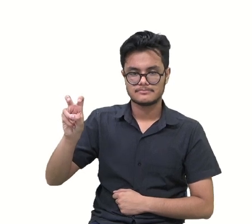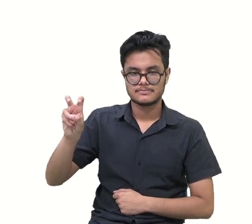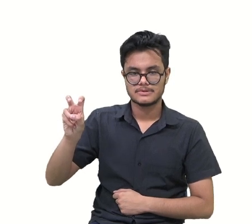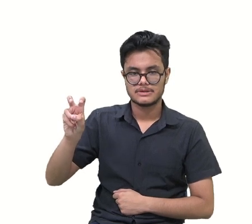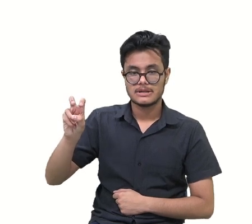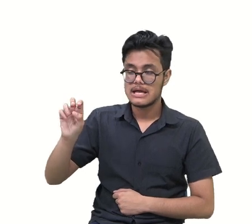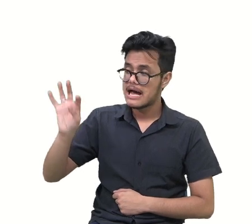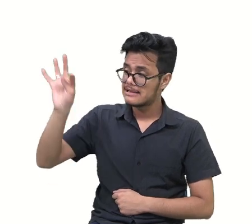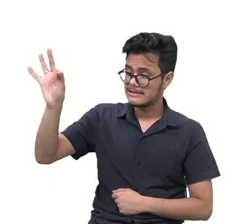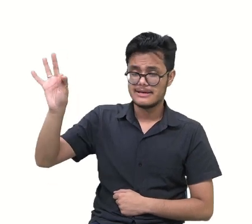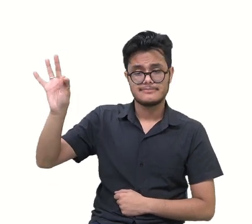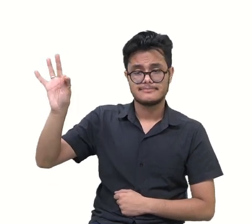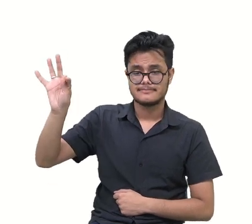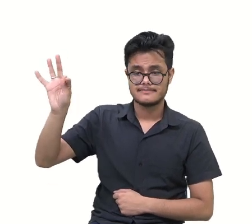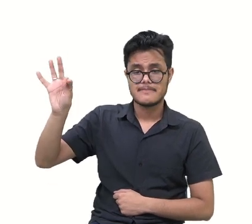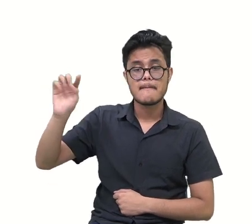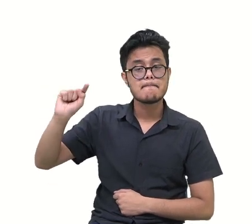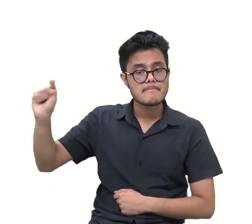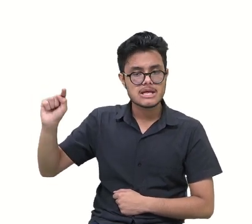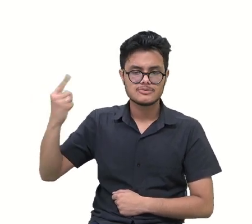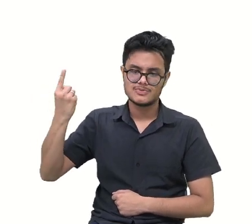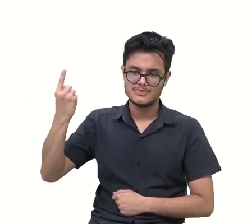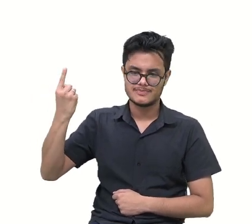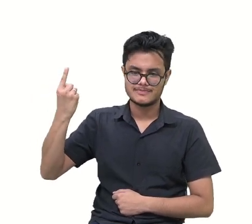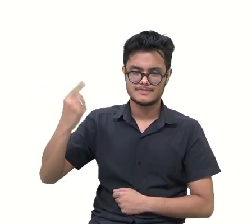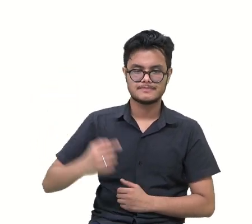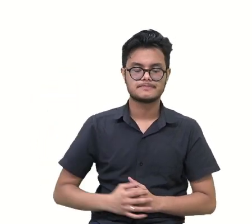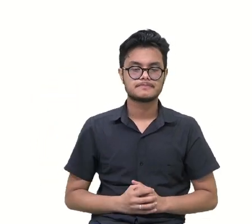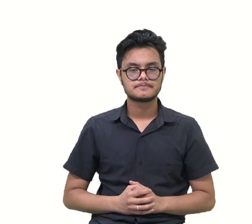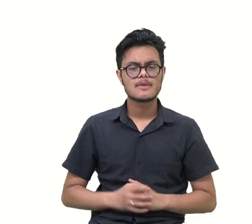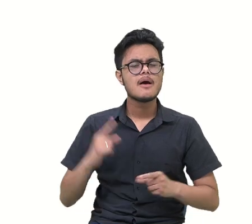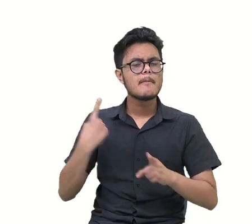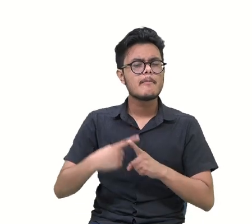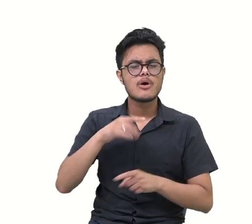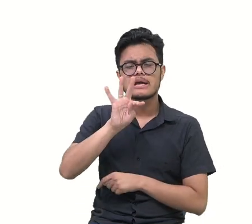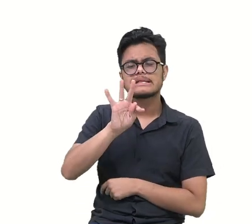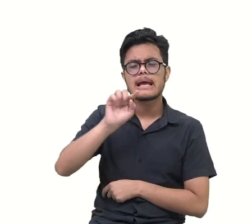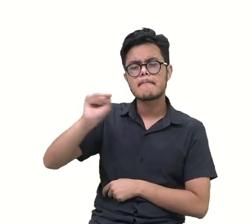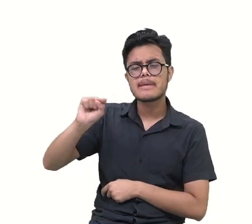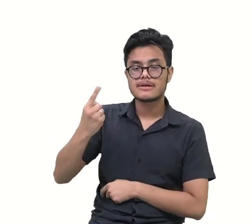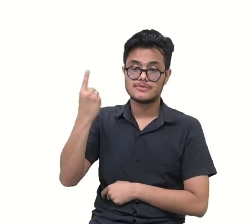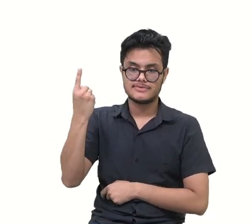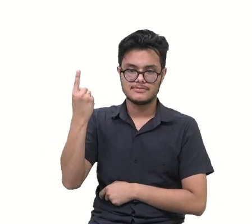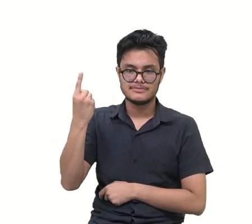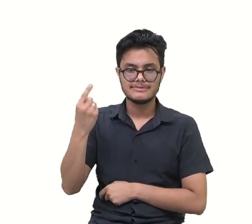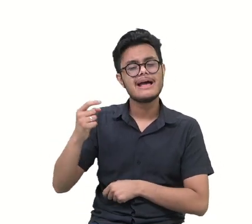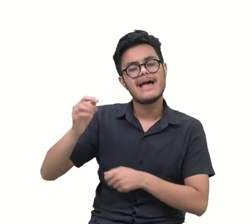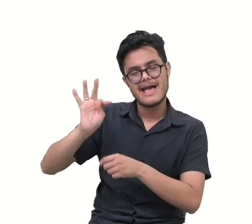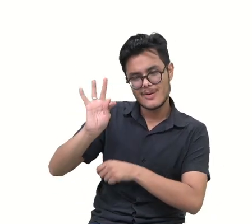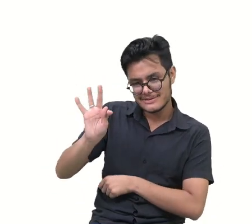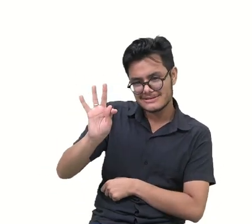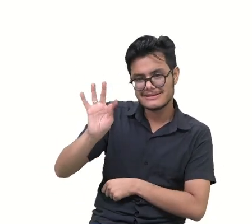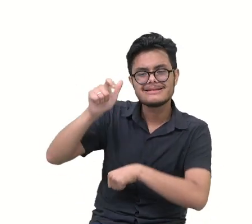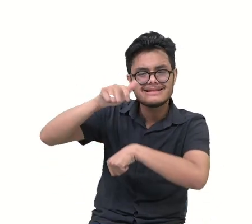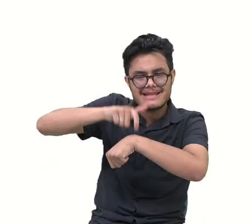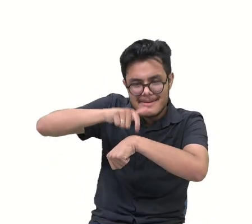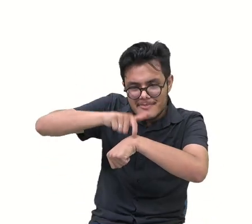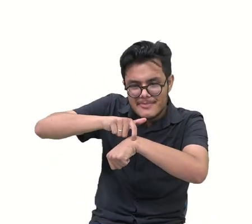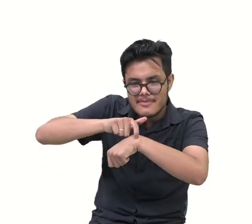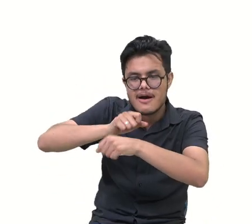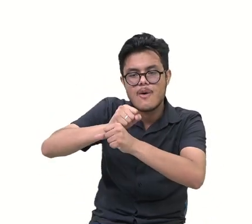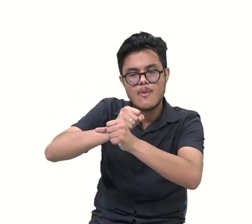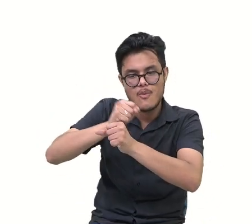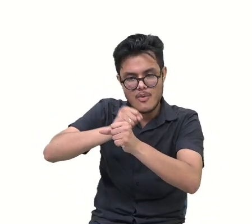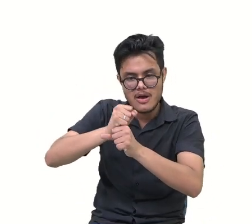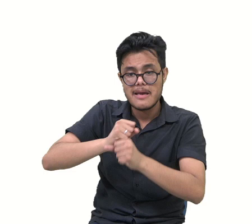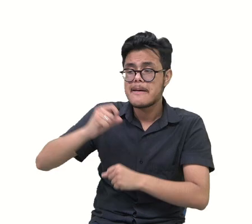elevado a T menos 1, ok? E por que T menos 1, professor? Porque é o tempo, que nesse caso é dado em ano, né,